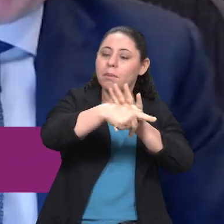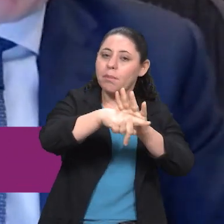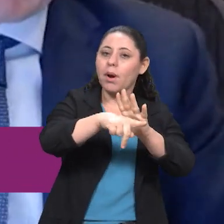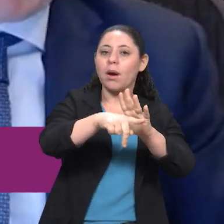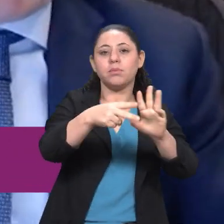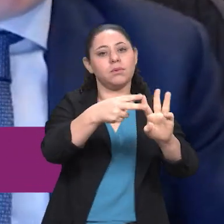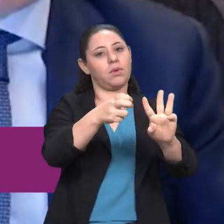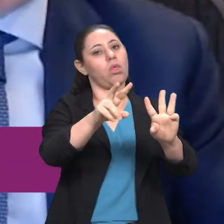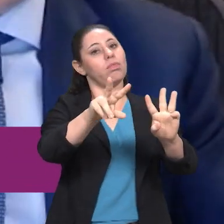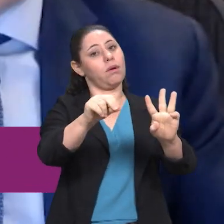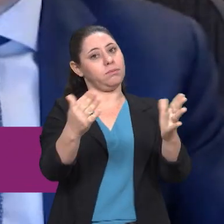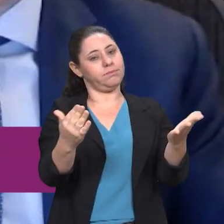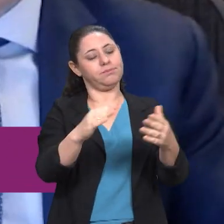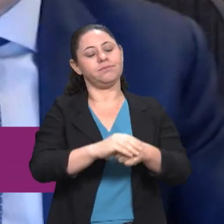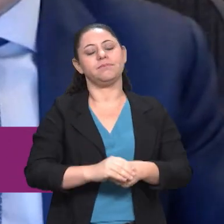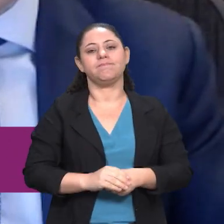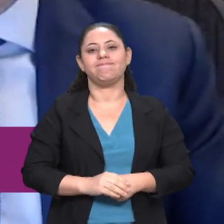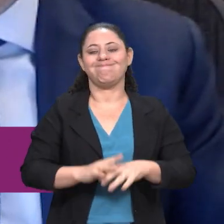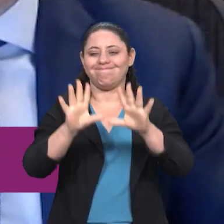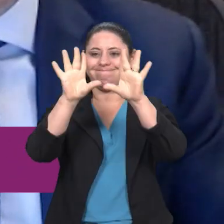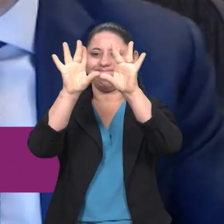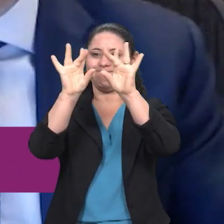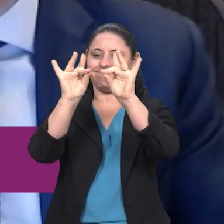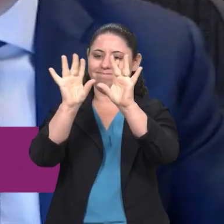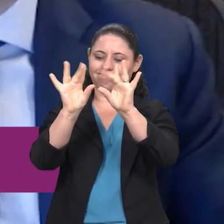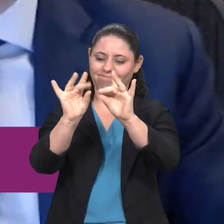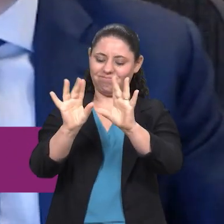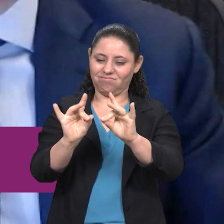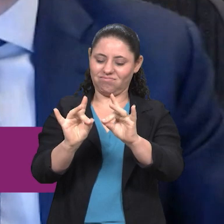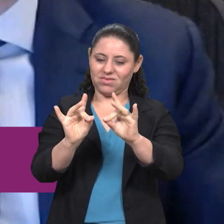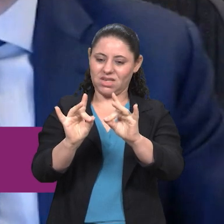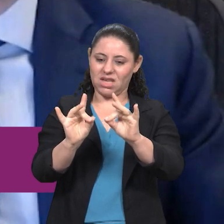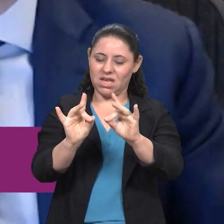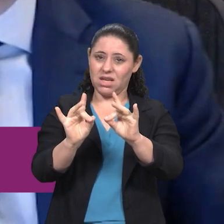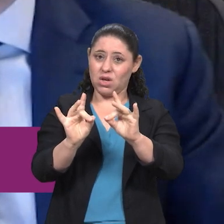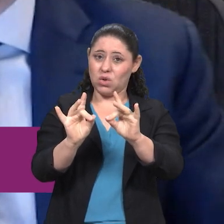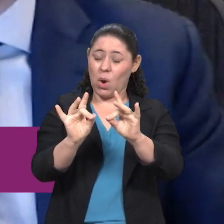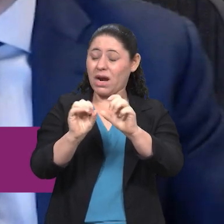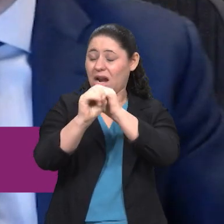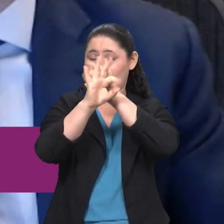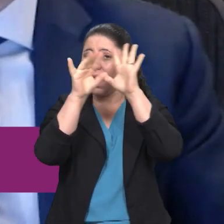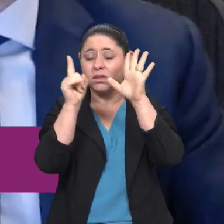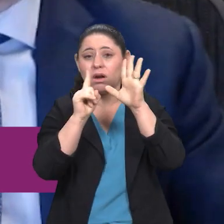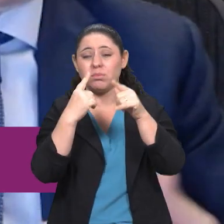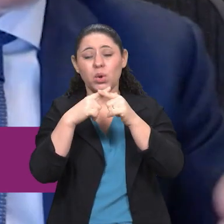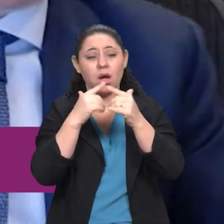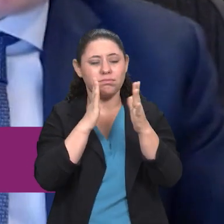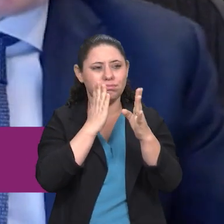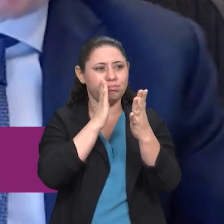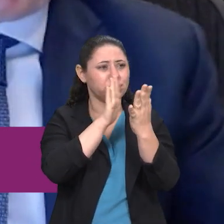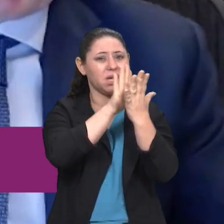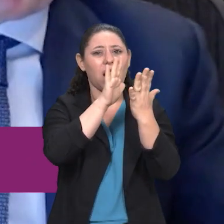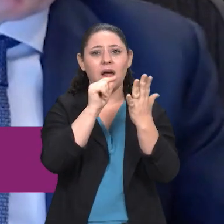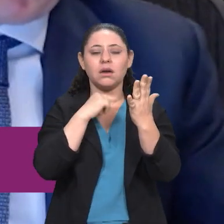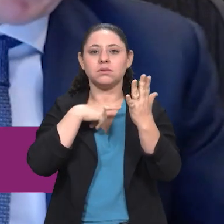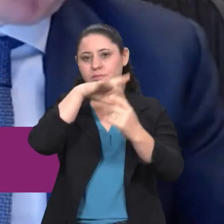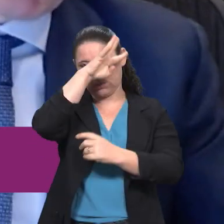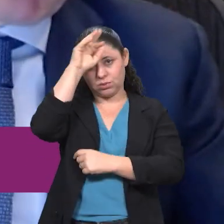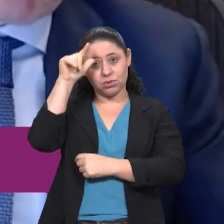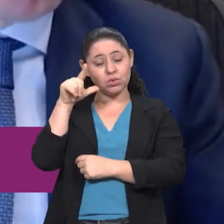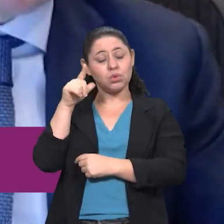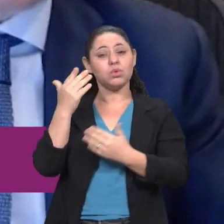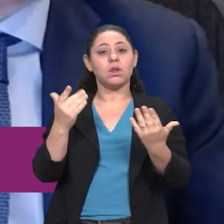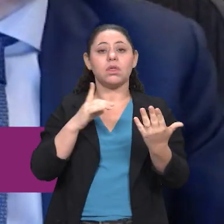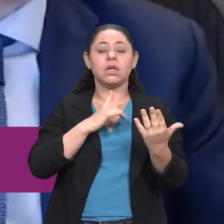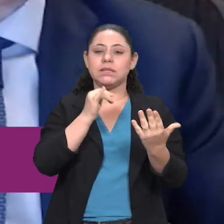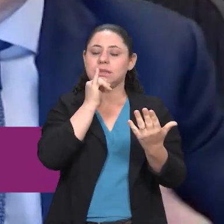ou não. E os critérios são, de fato, subjetivos, especialmente quando você se depara com uma realidade como a do Mato Grosso